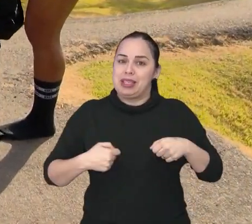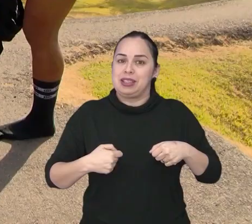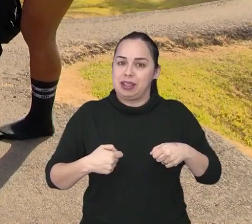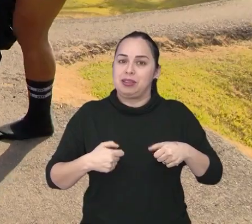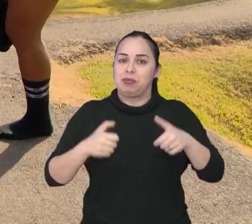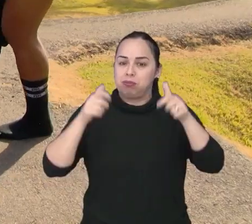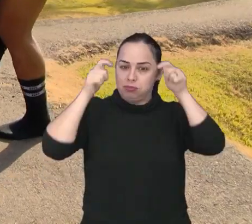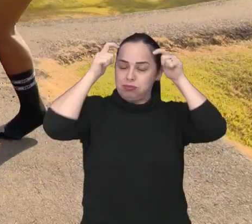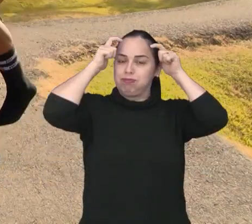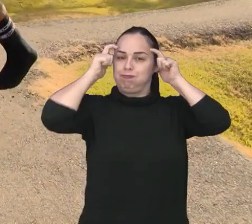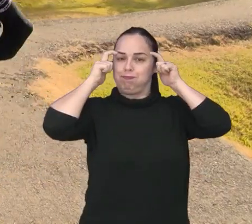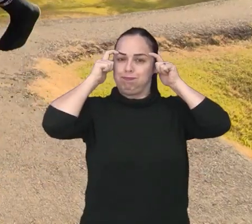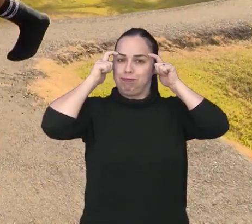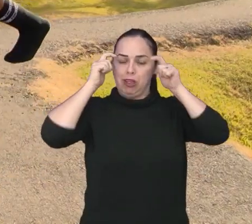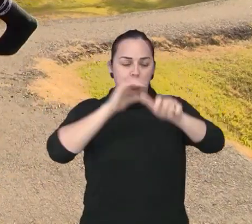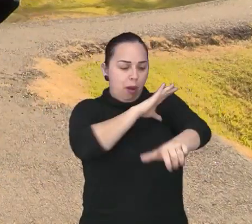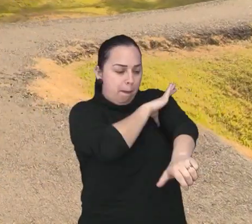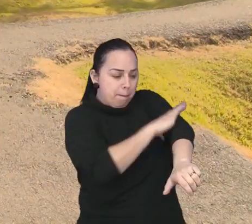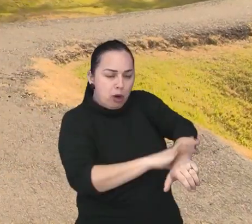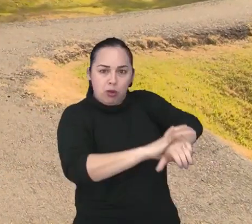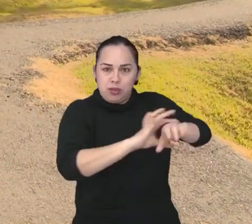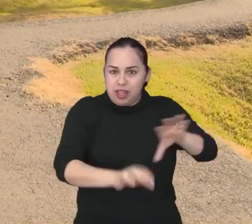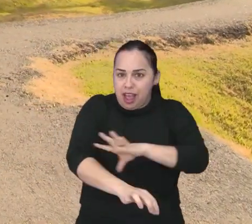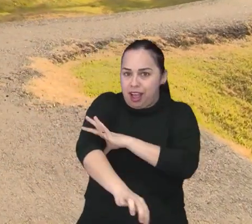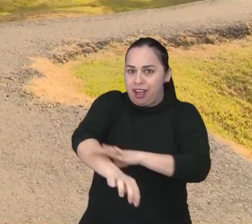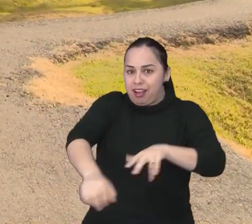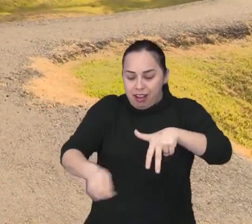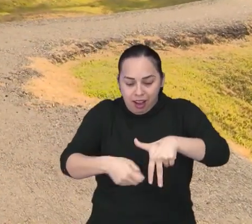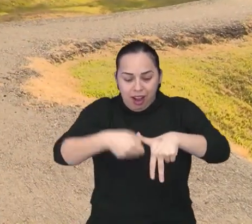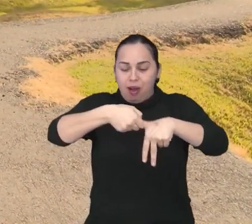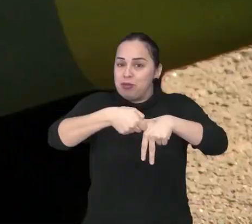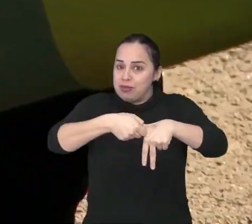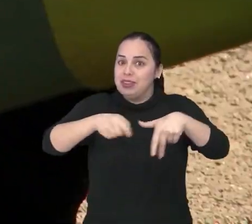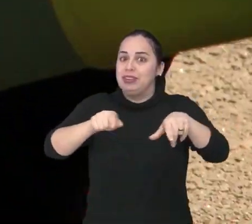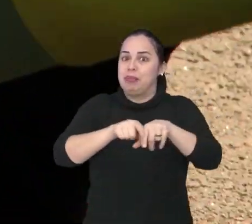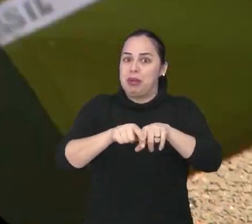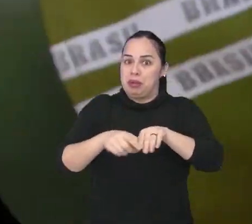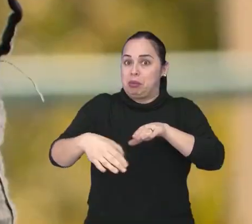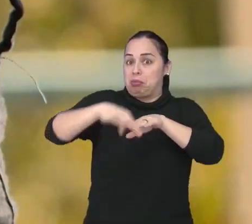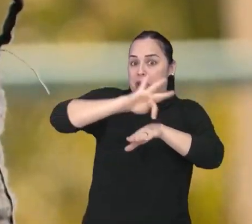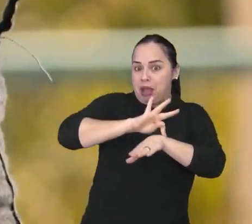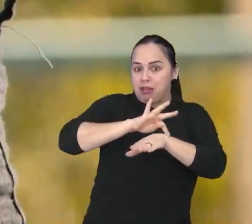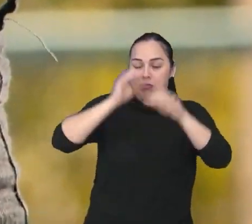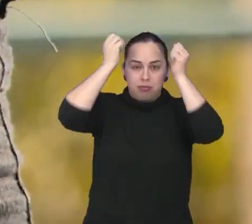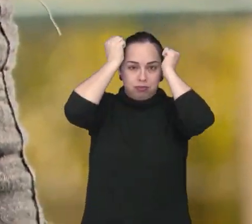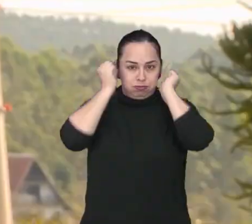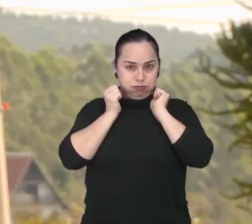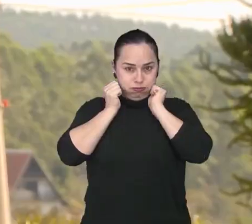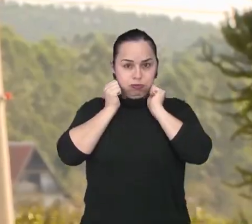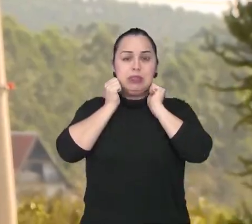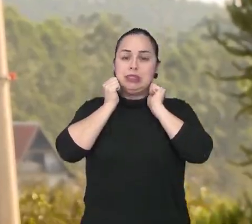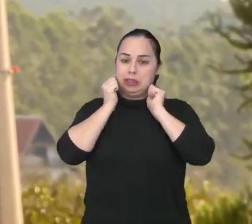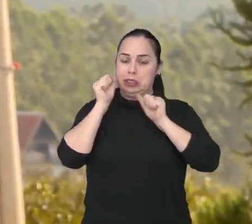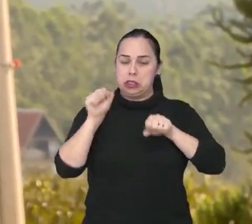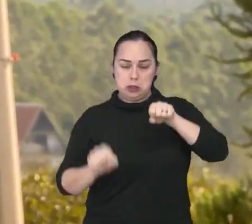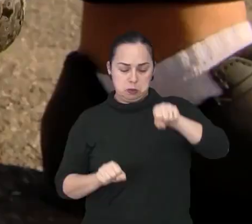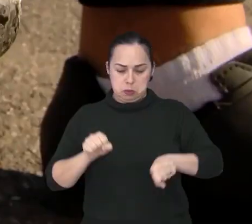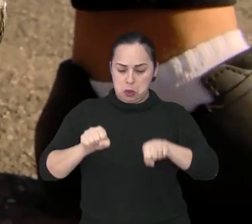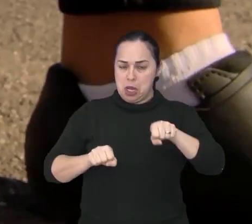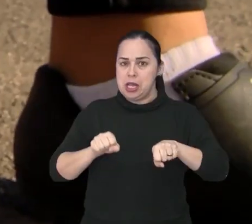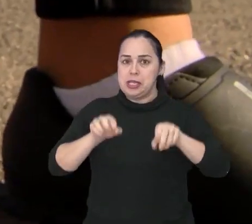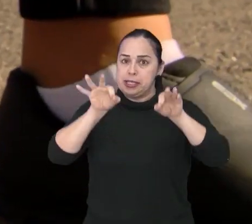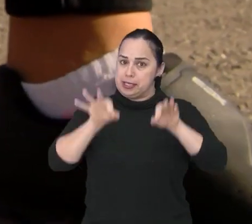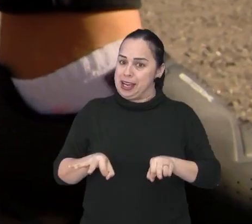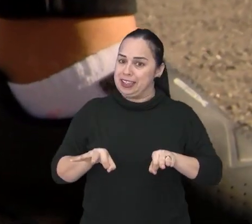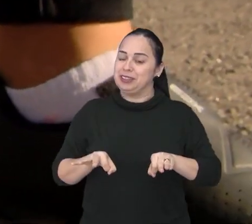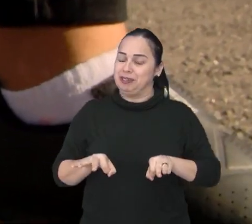o passo a passo é sagrado. Blusa de manga longa, calça, tênis, luva, capacete fechado e